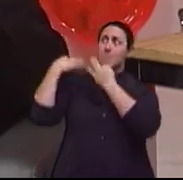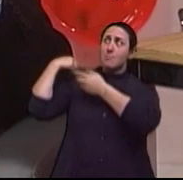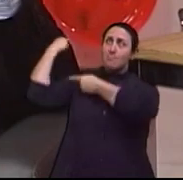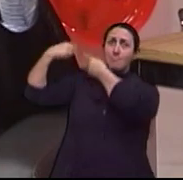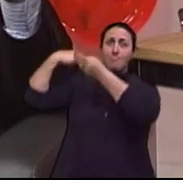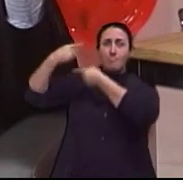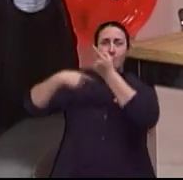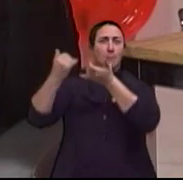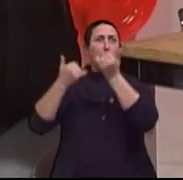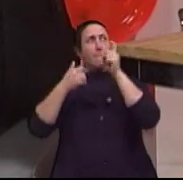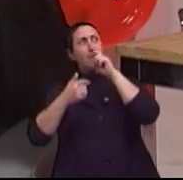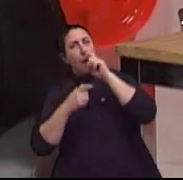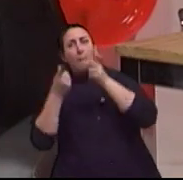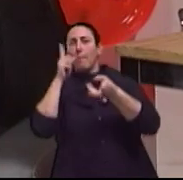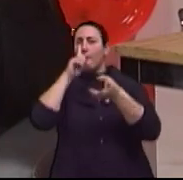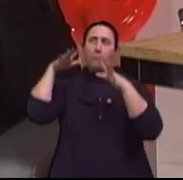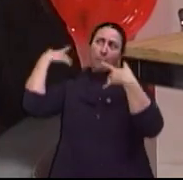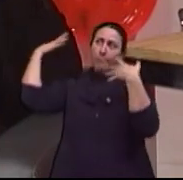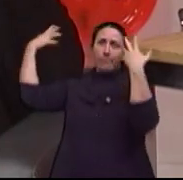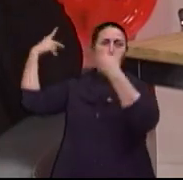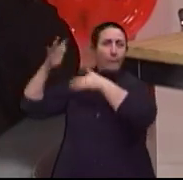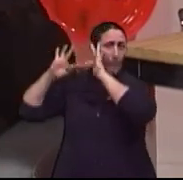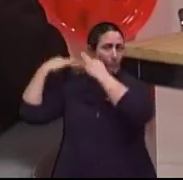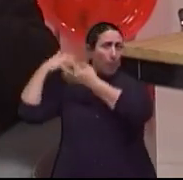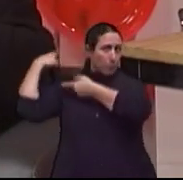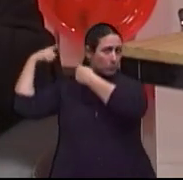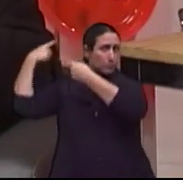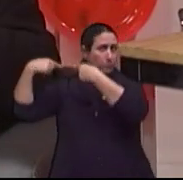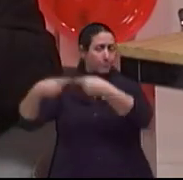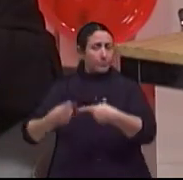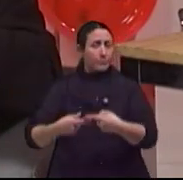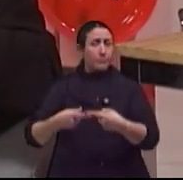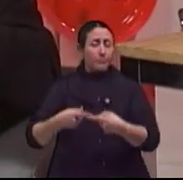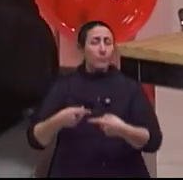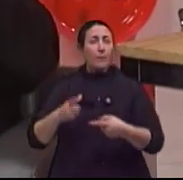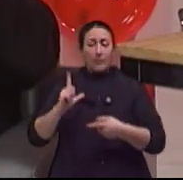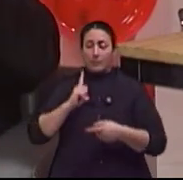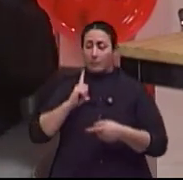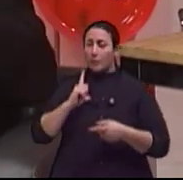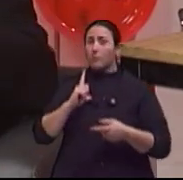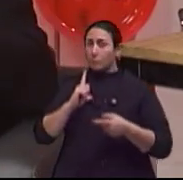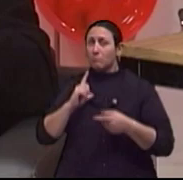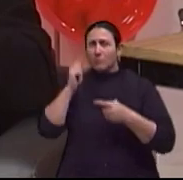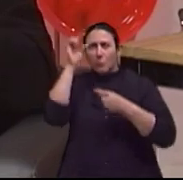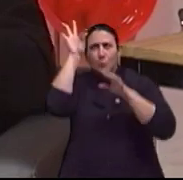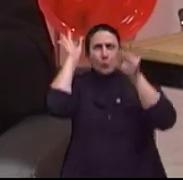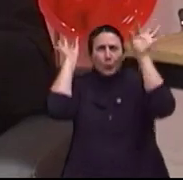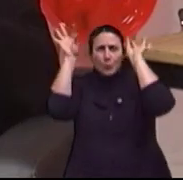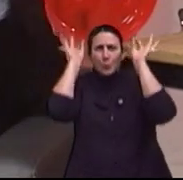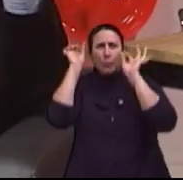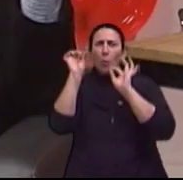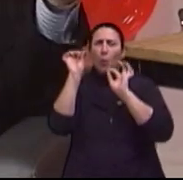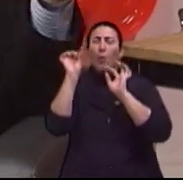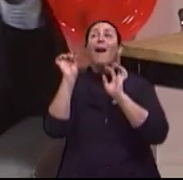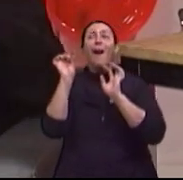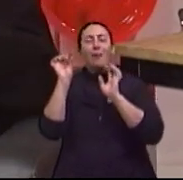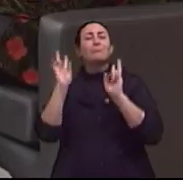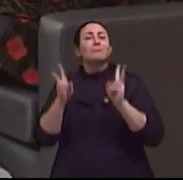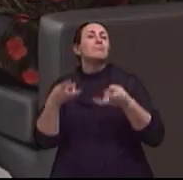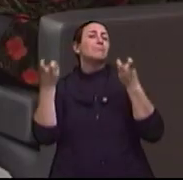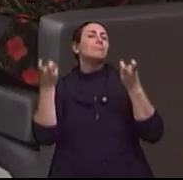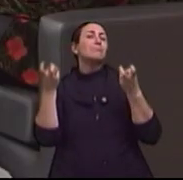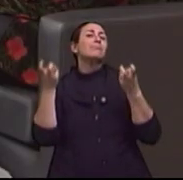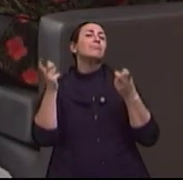calvice padrão feminino na família e tem pequena quantidade de fios elas vão desenvolver a calvice com uma